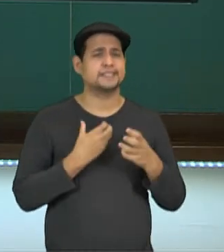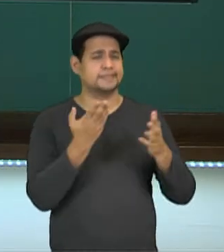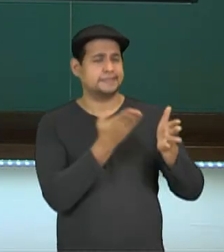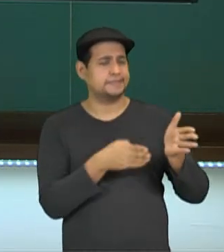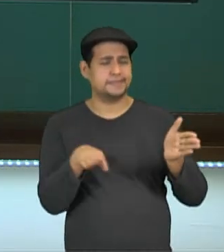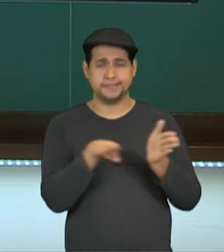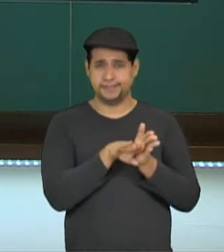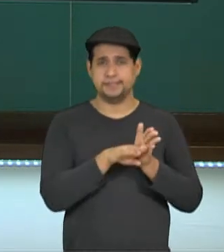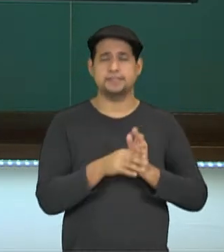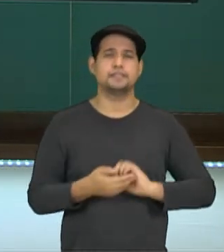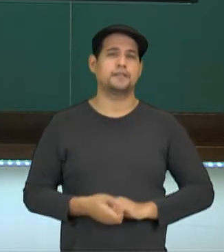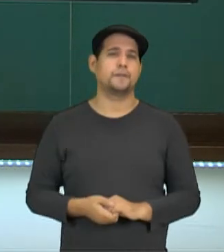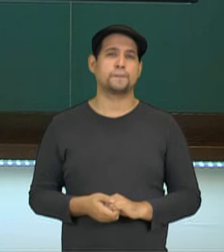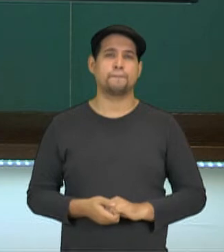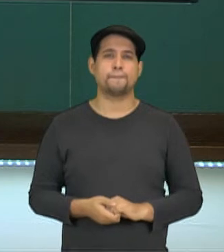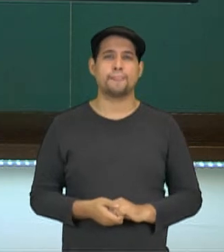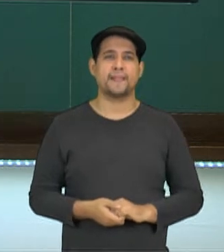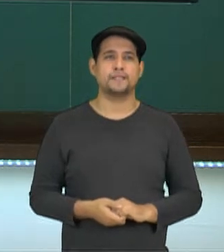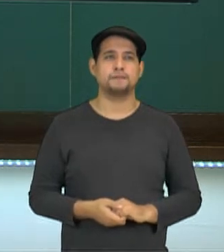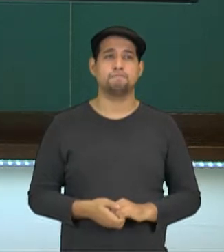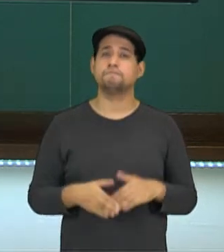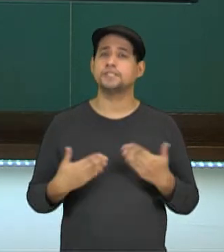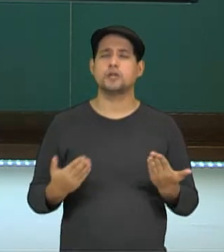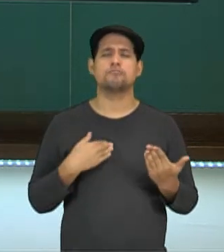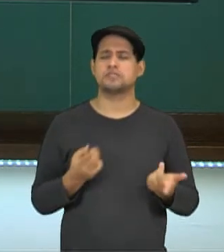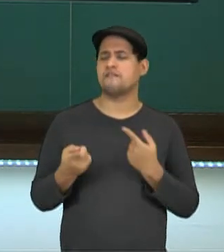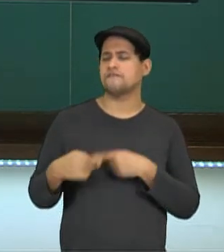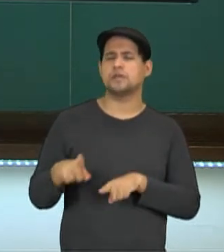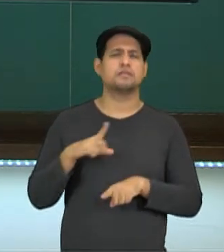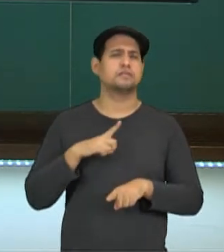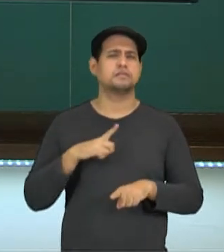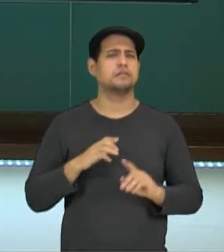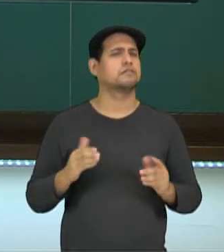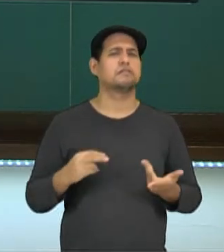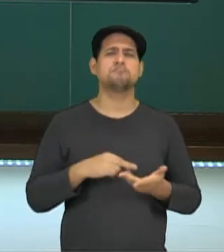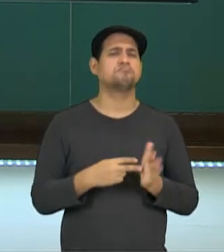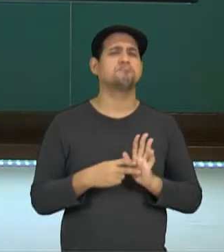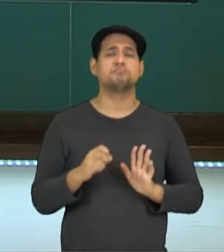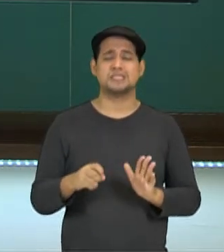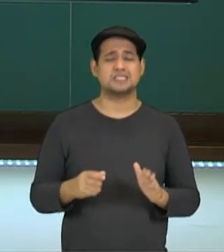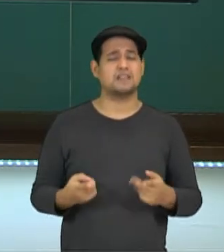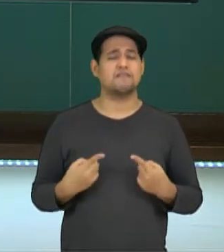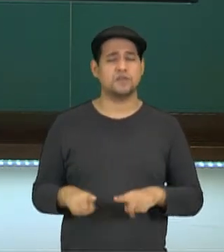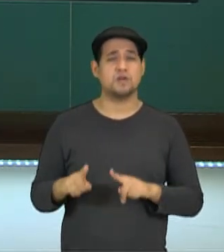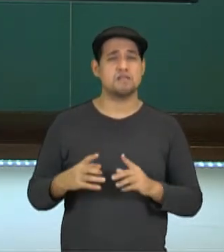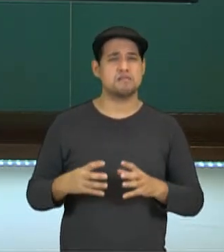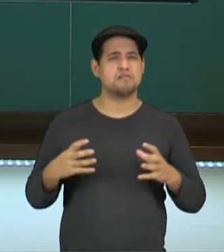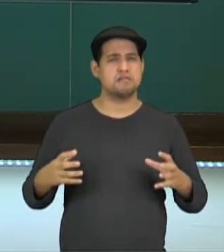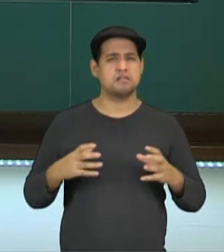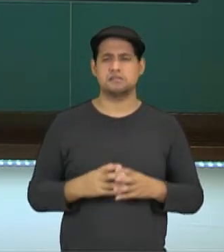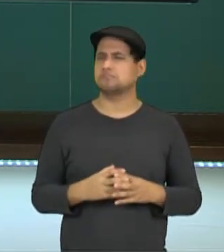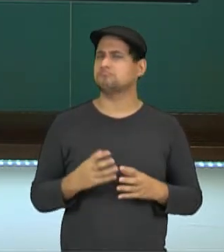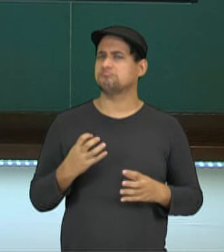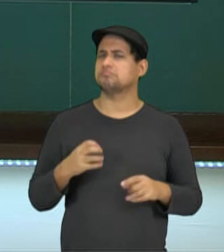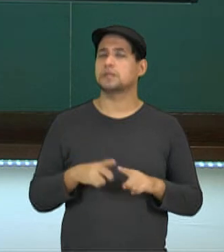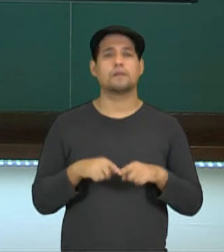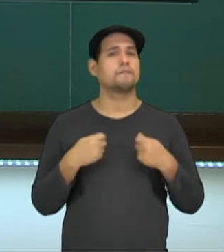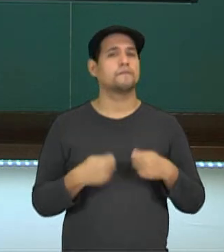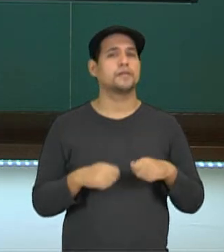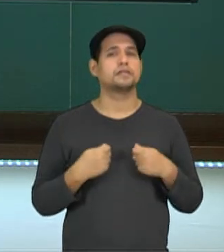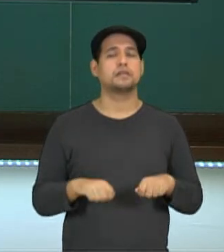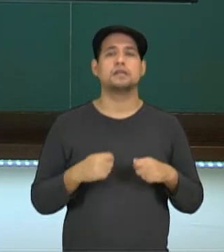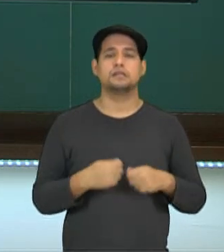nosso objetivo. Beleza? Pessoal, os desafios contemporâneos, desafios grandes, né? Desafios sérios que precisam